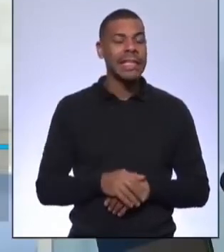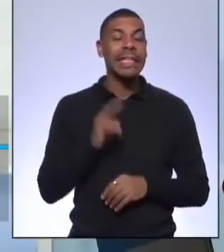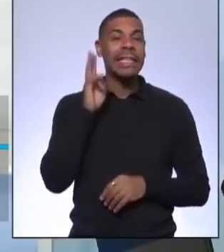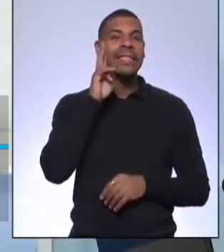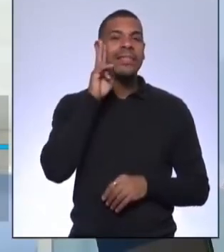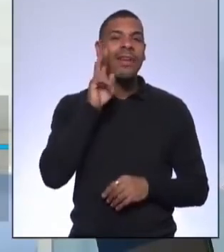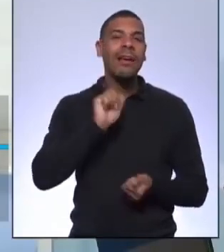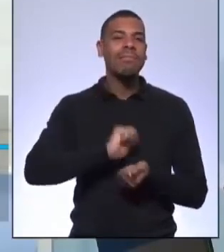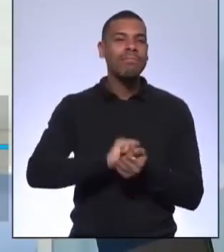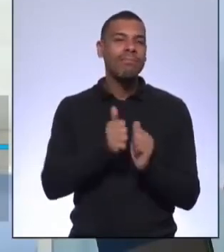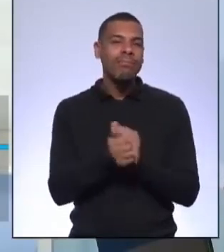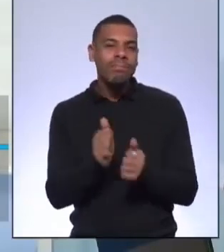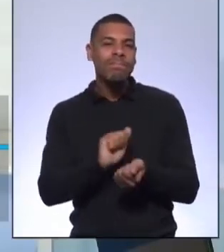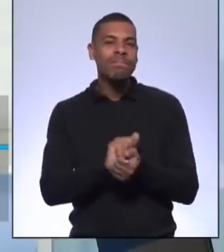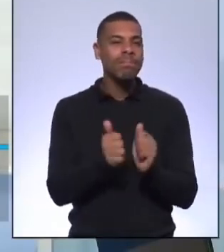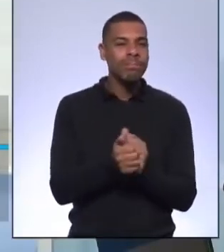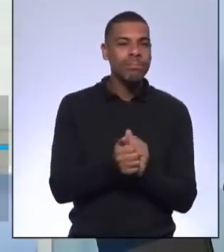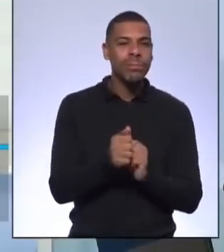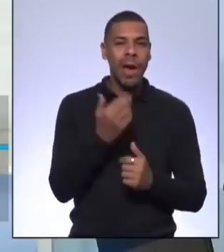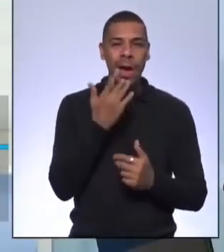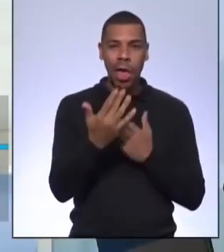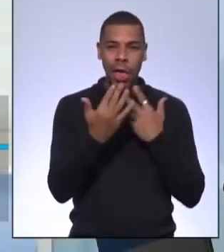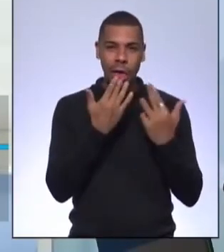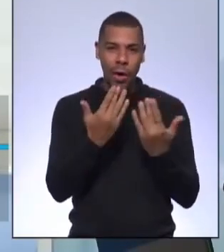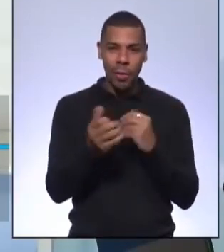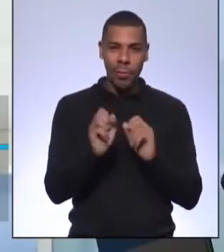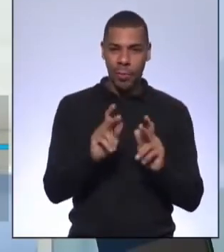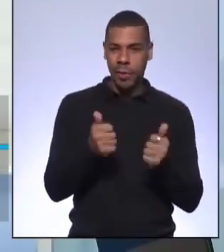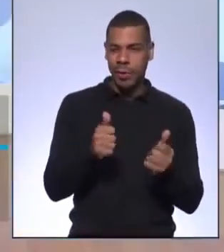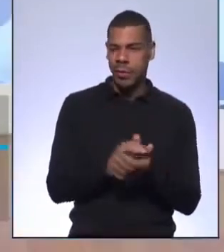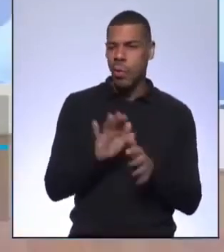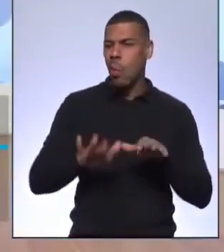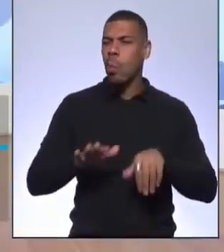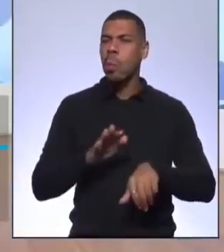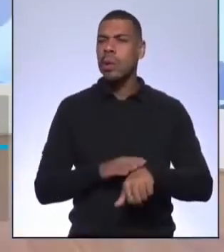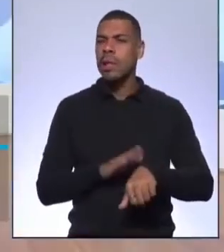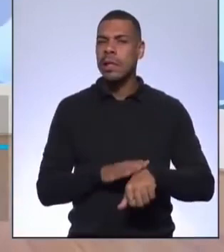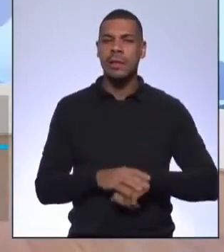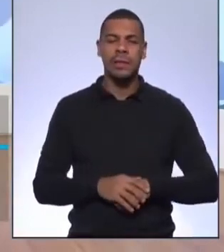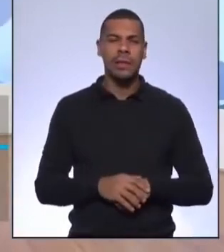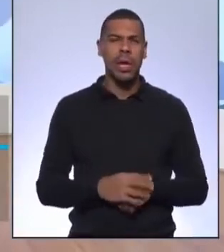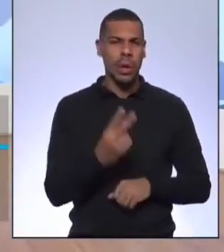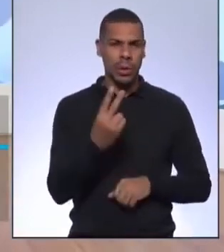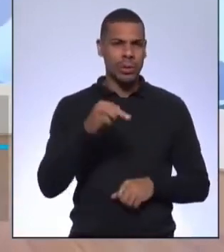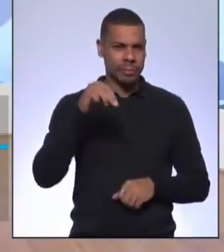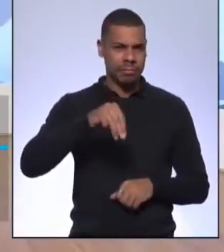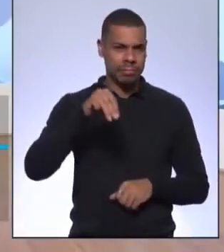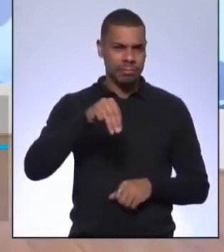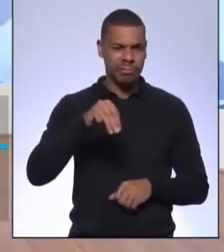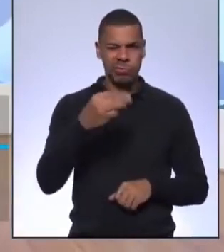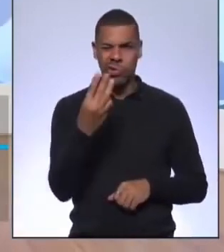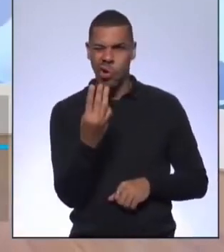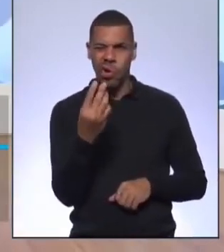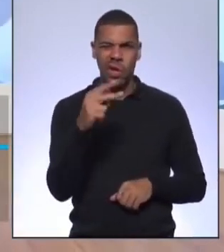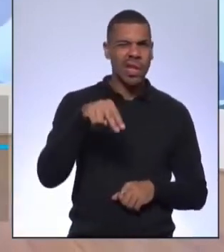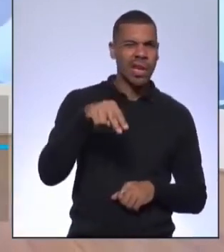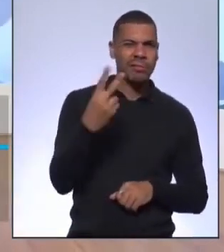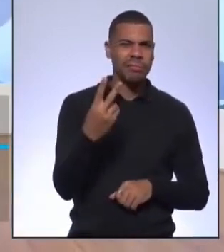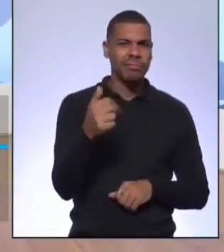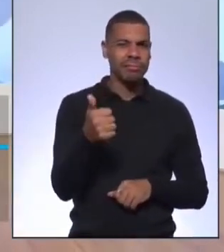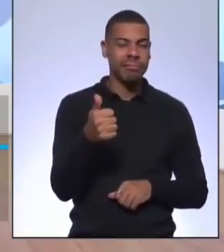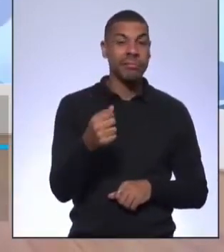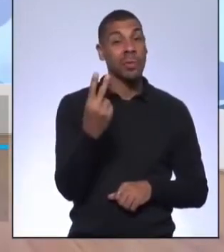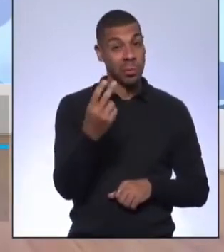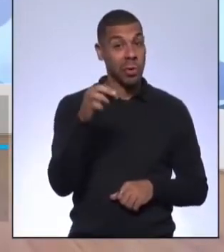vai mudando de cor aí. Tudo bem? Quanto tempo, Jonas? Acho que uns 2 minutos, 2 ou 3, você acha? 2 Osmar? minutinhos